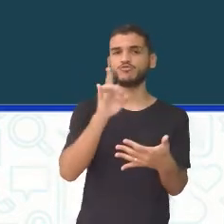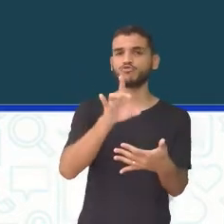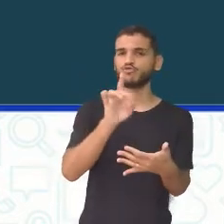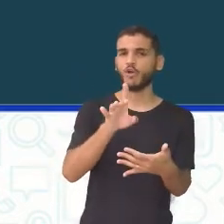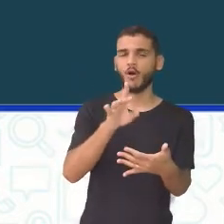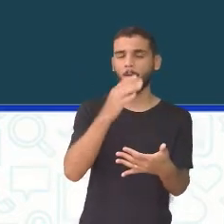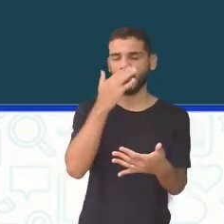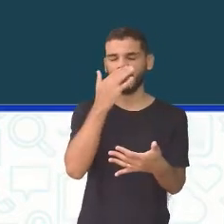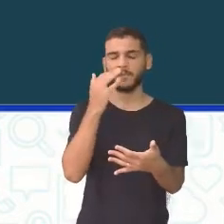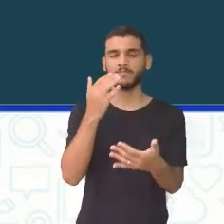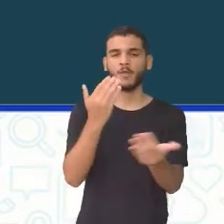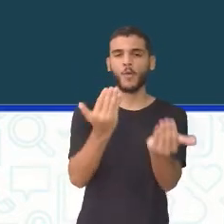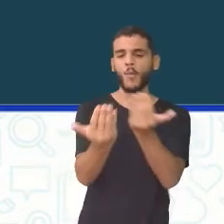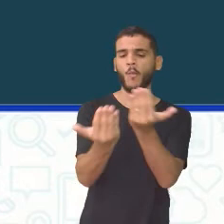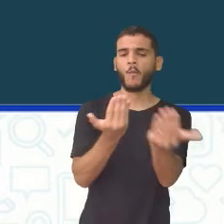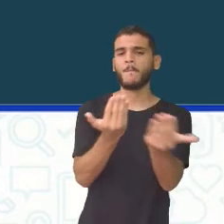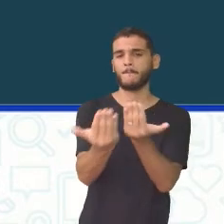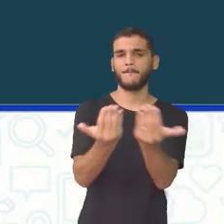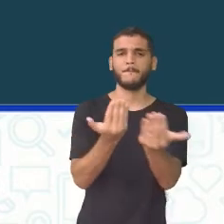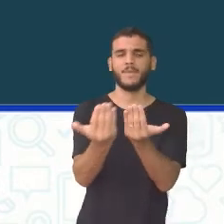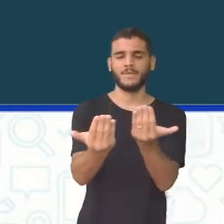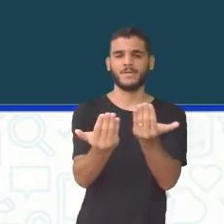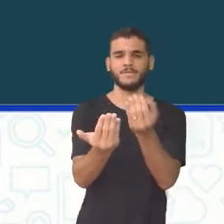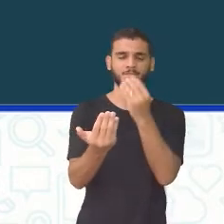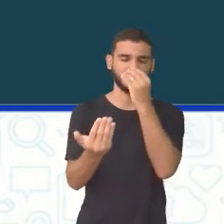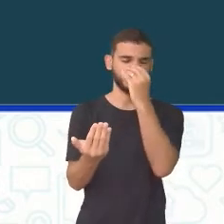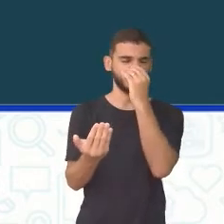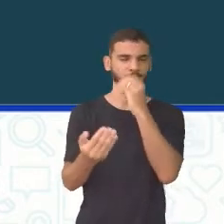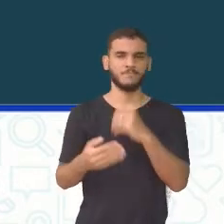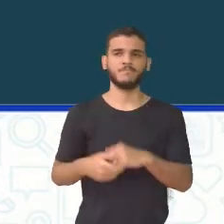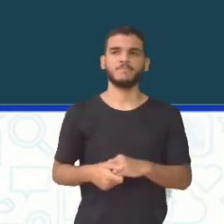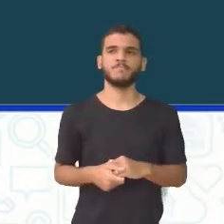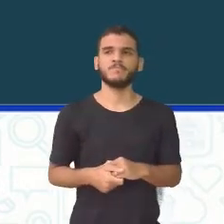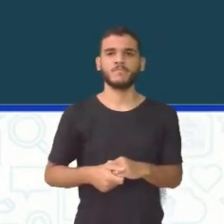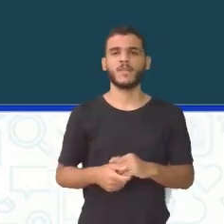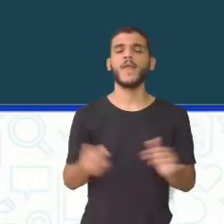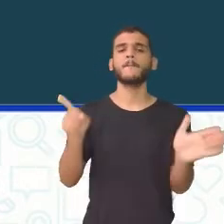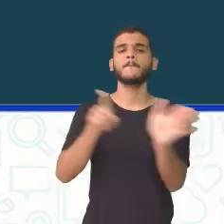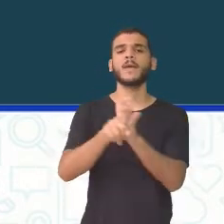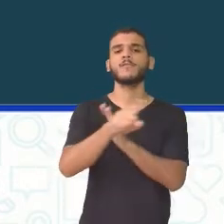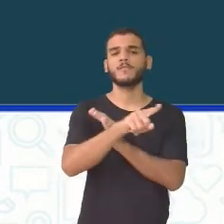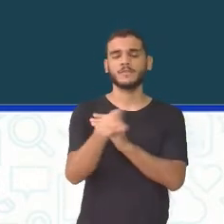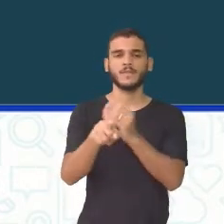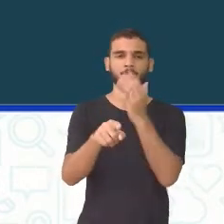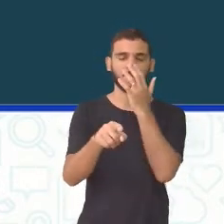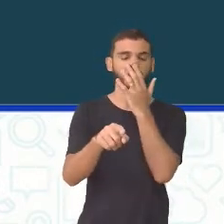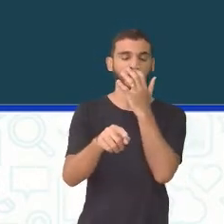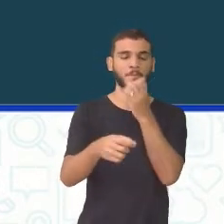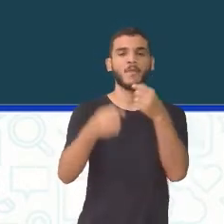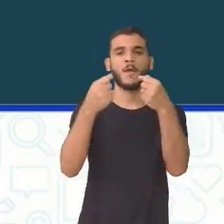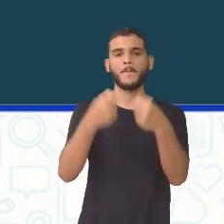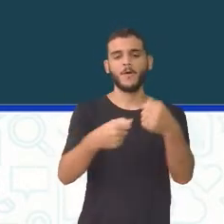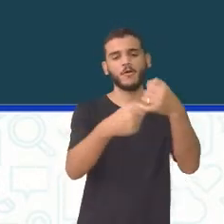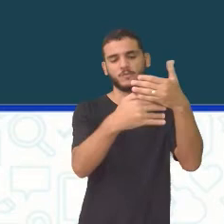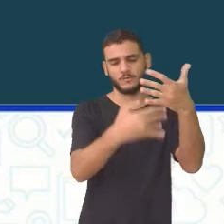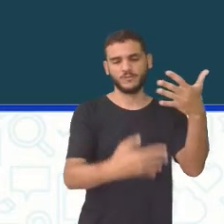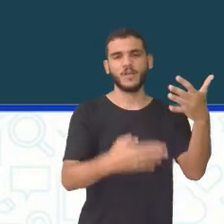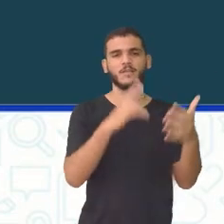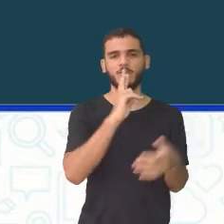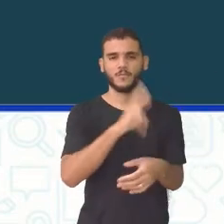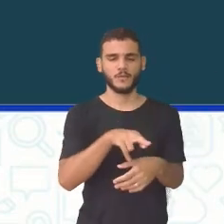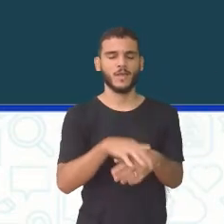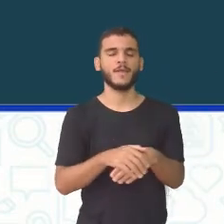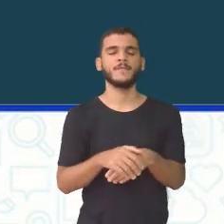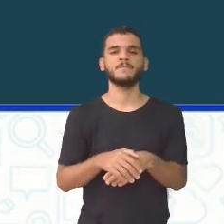Você concorda com o autor em relação a isso? E por quê? Fica aí a pergunta, você pode comentar no chat, né, com a